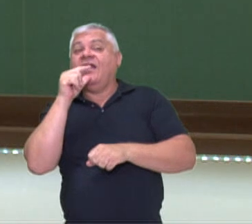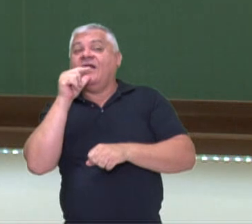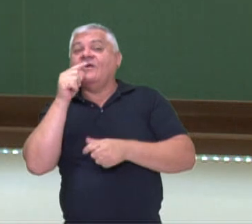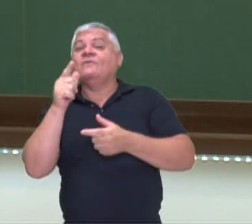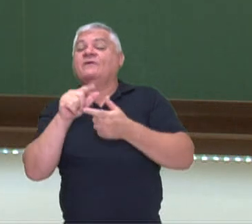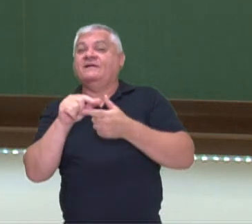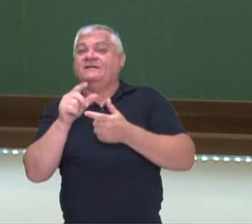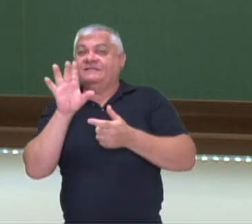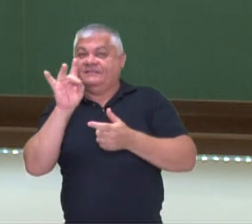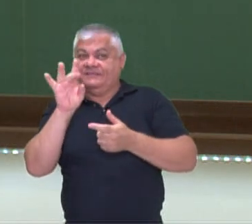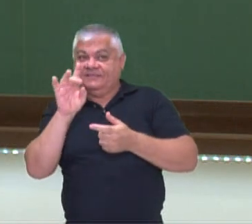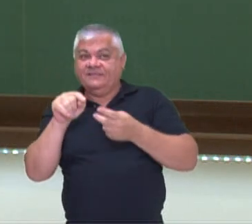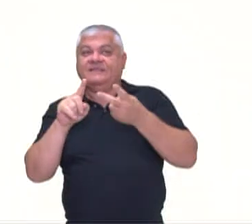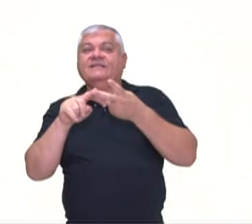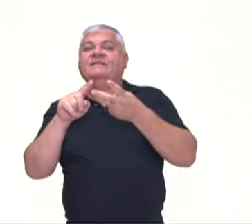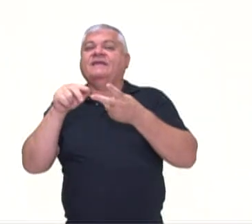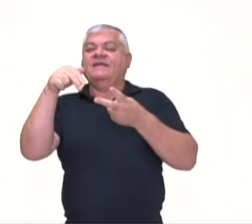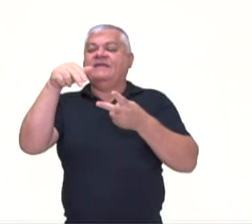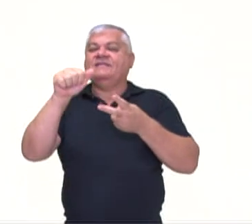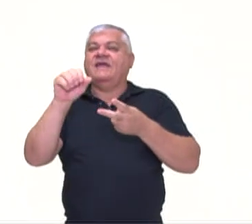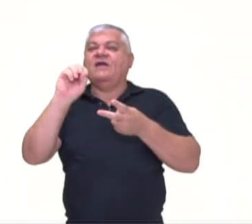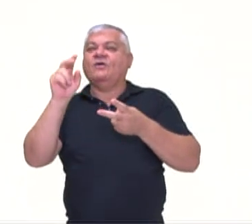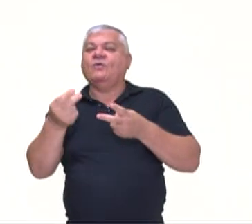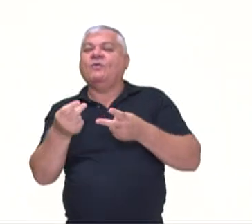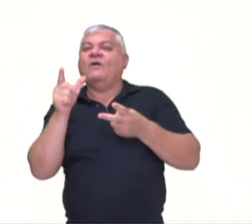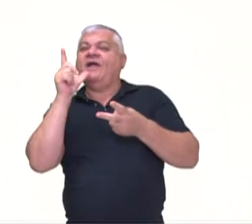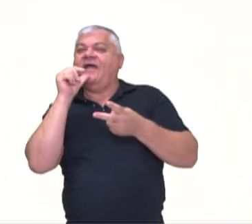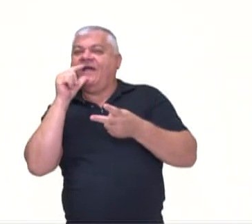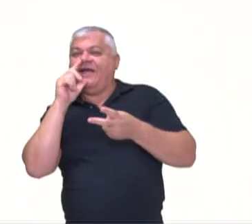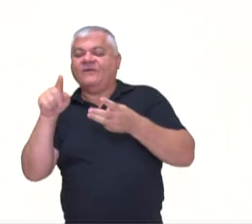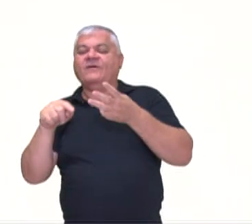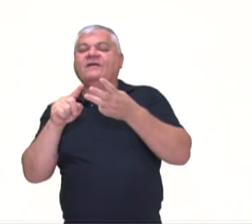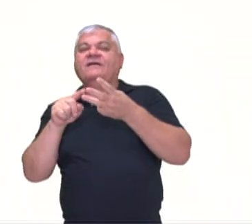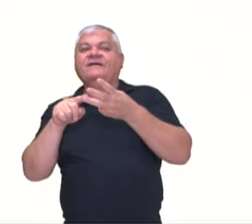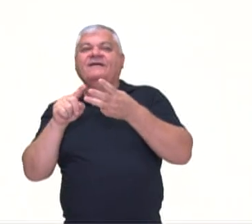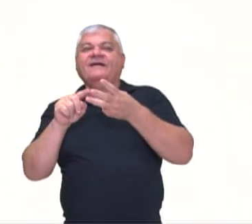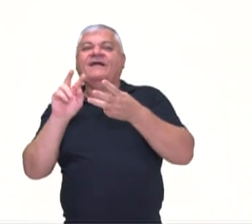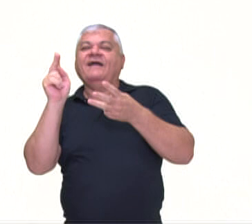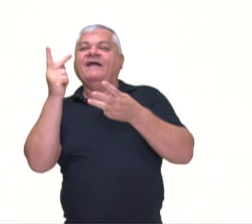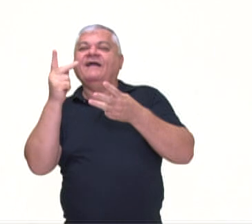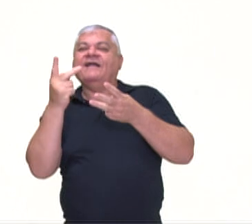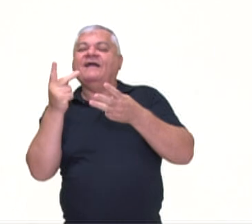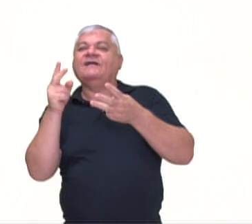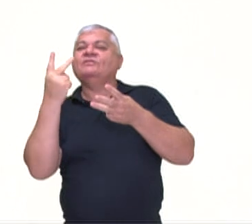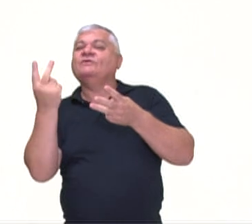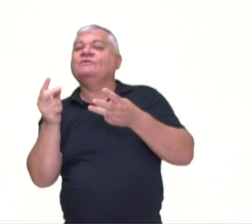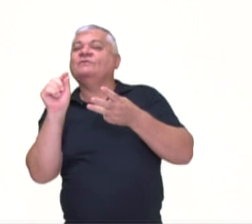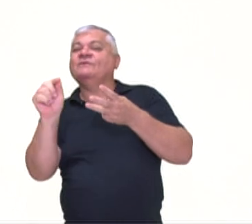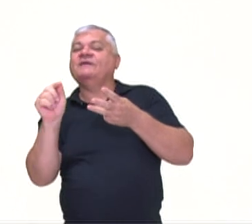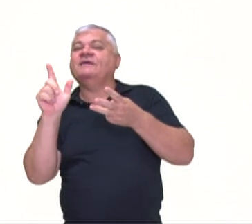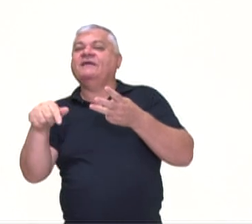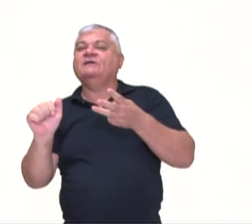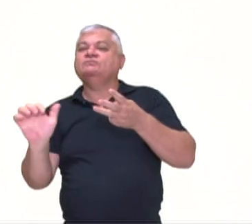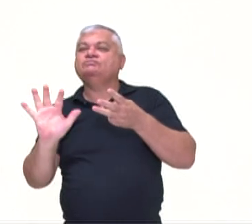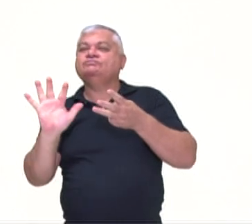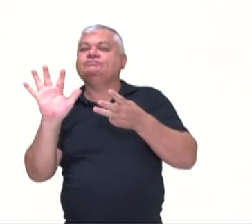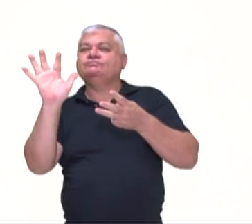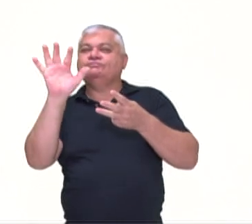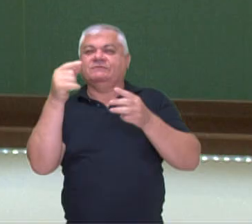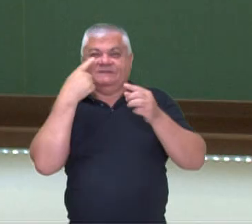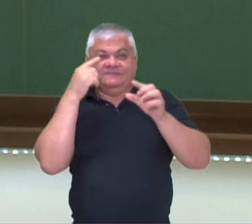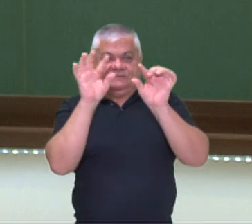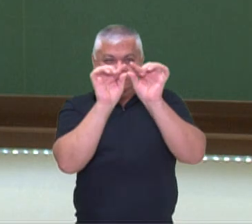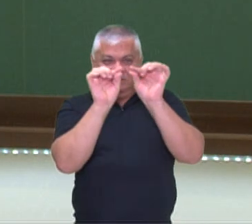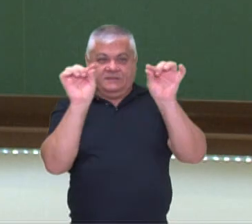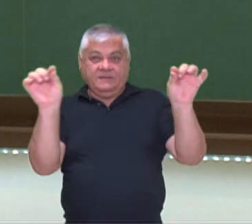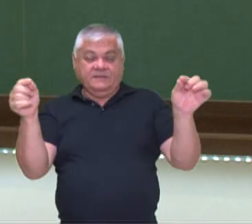o NaOH está no estado aquoso e o hidrogênio H2 está no estado gasoso. Então,